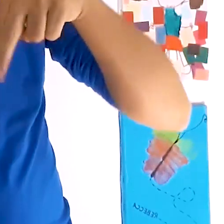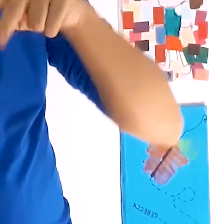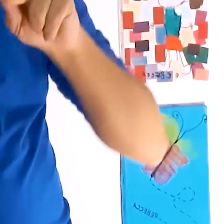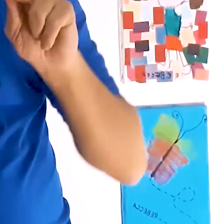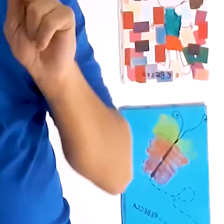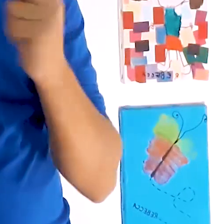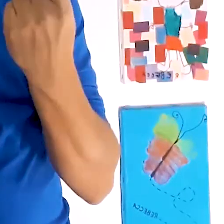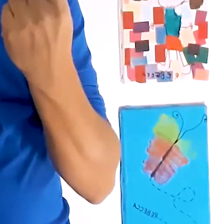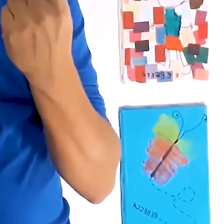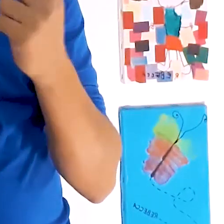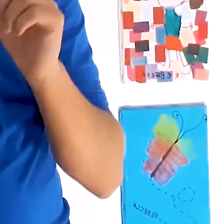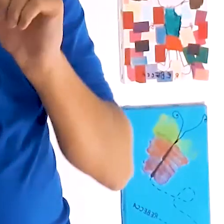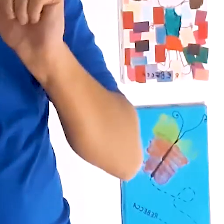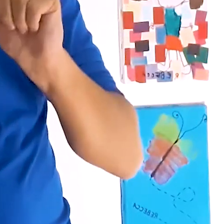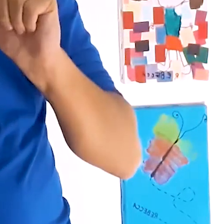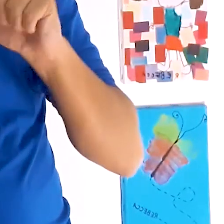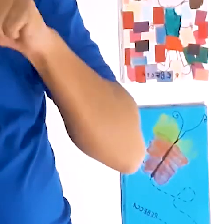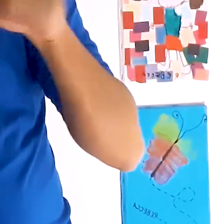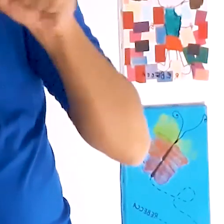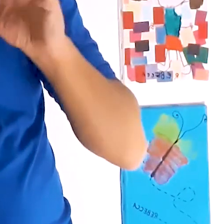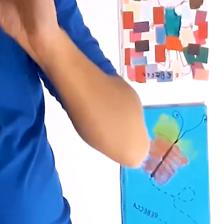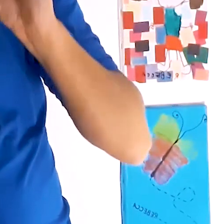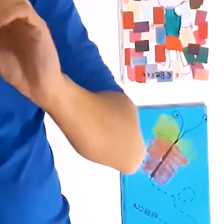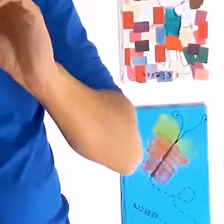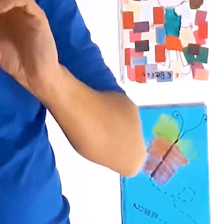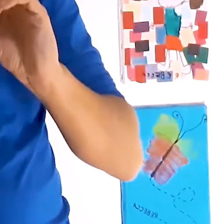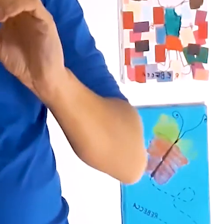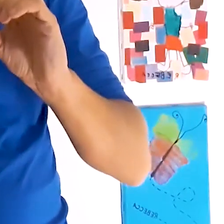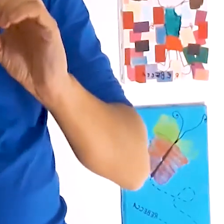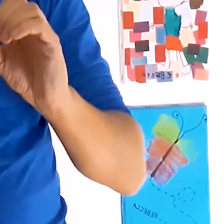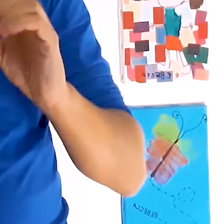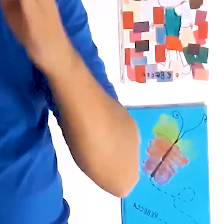Caminhão. Caminhão.